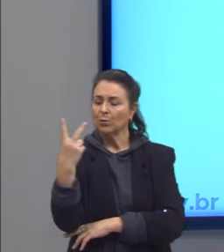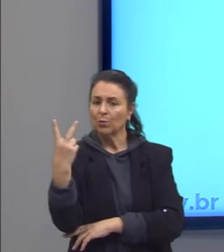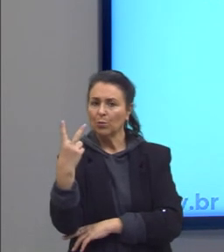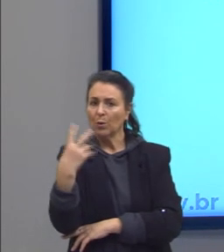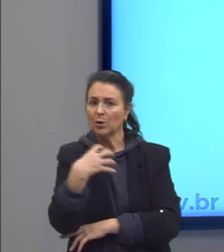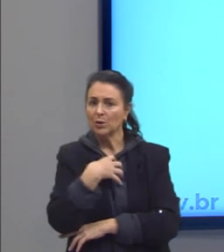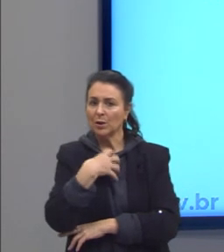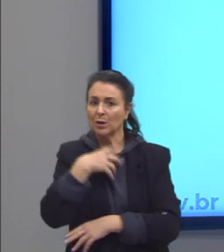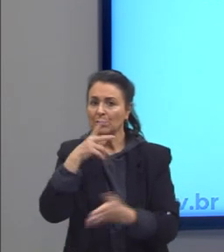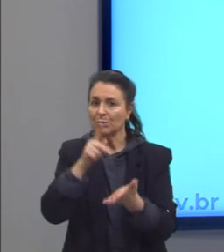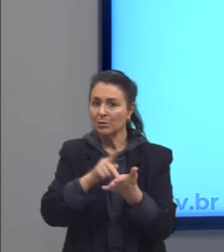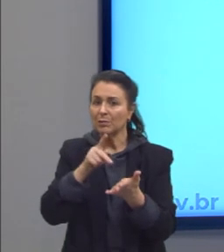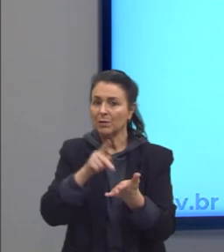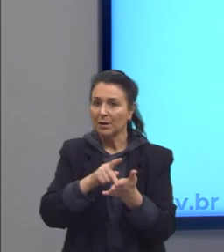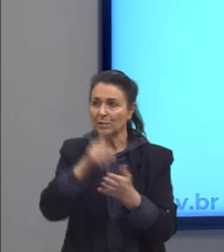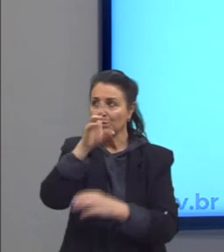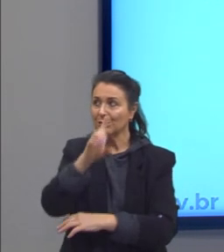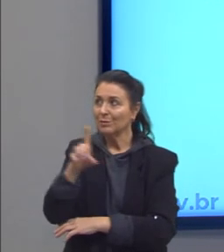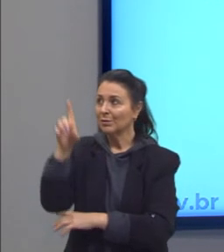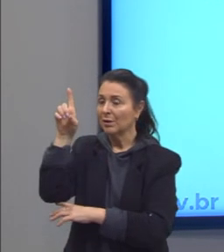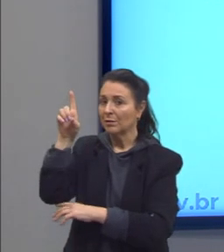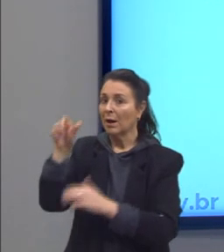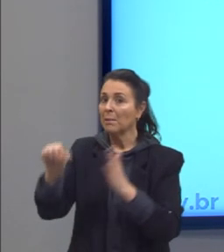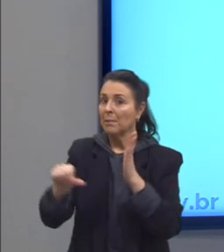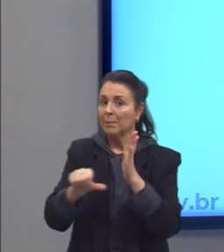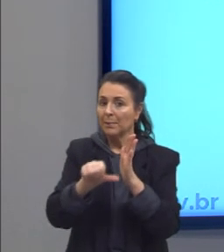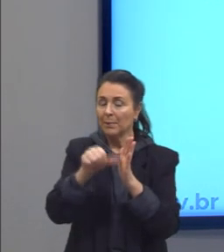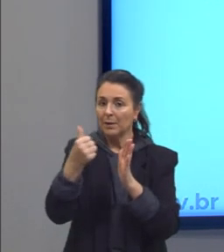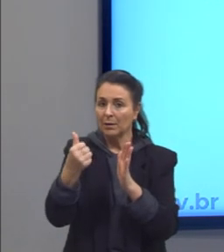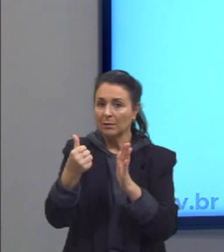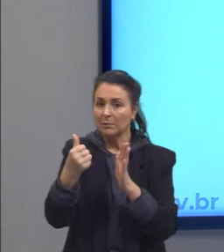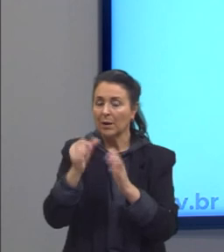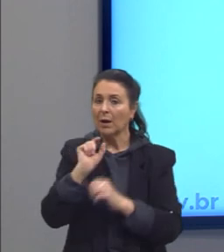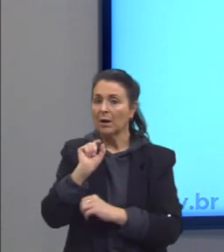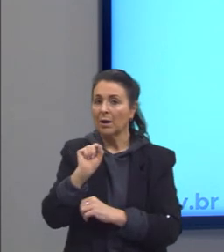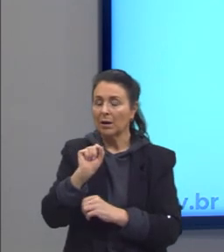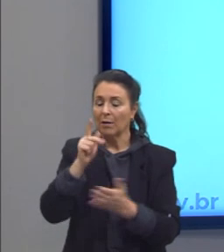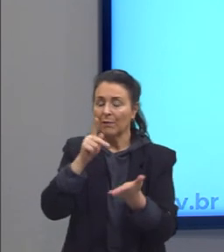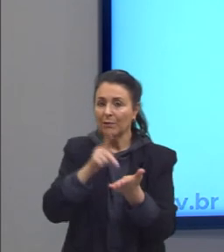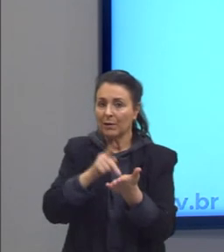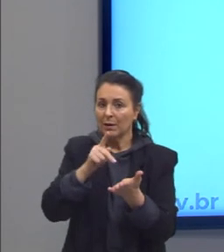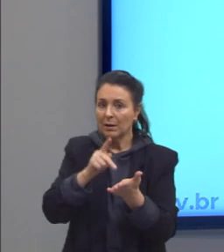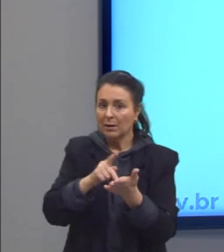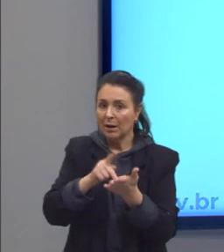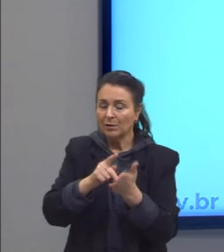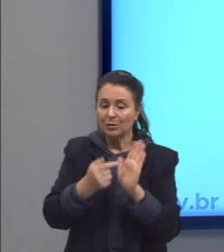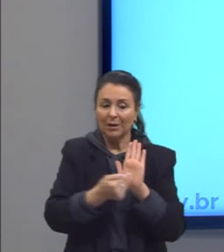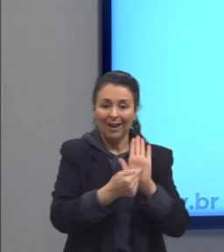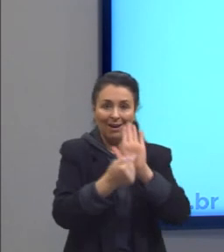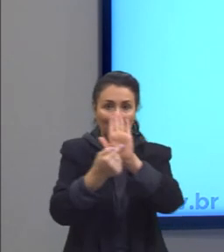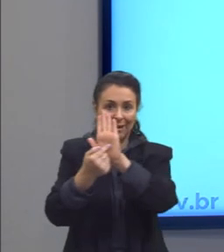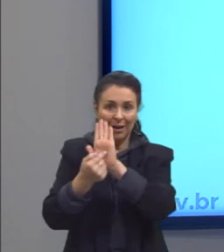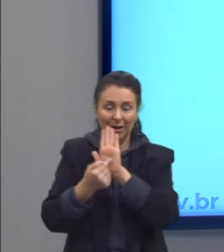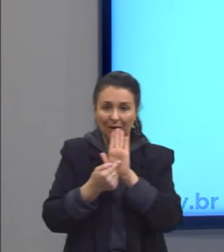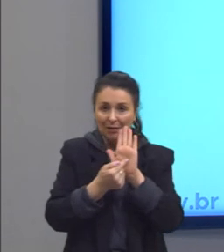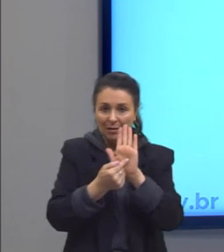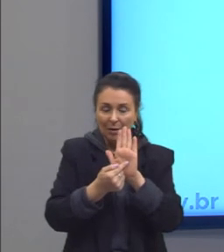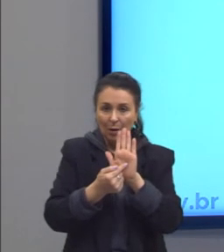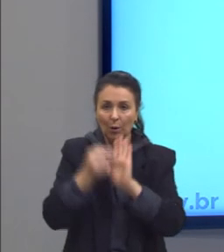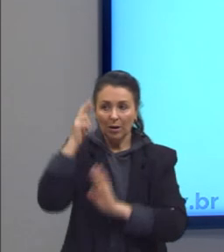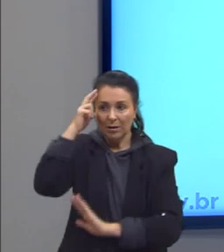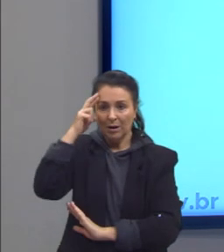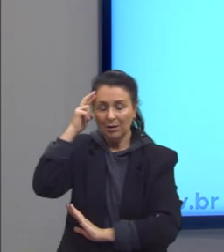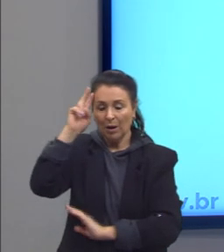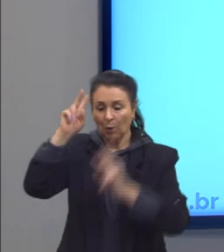de verdade acerca de Deus a primeira refere-se a verdade da Revelação que a razão humana